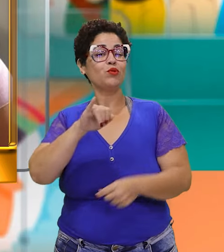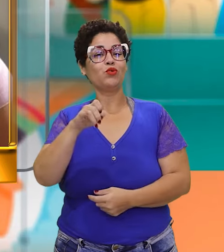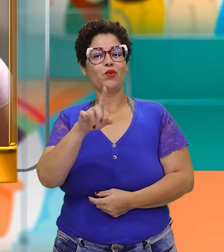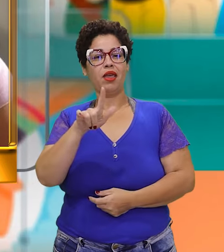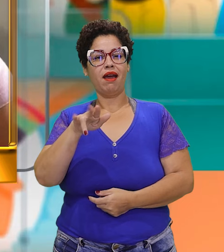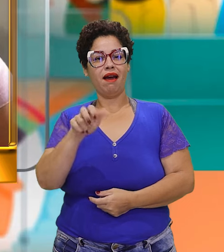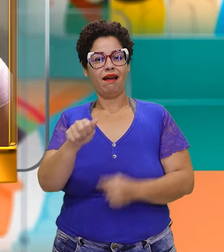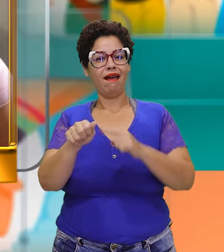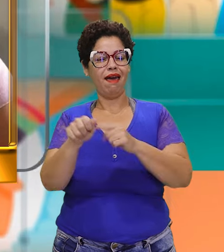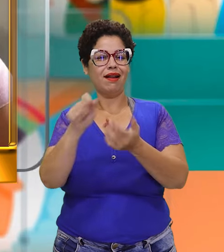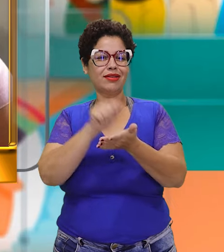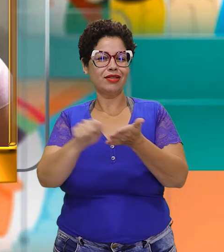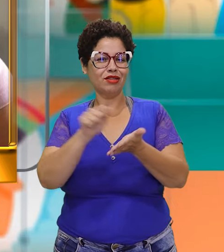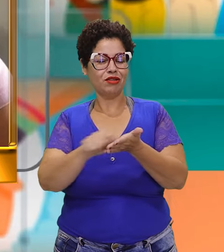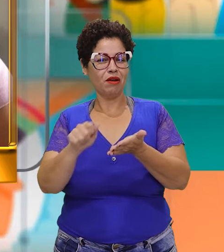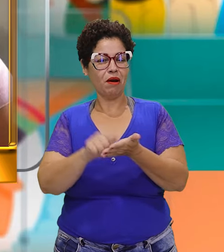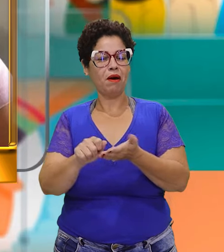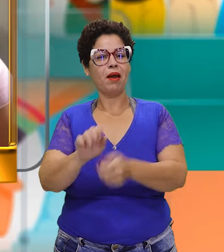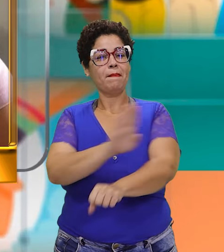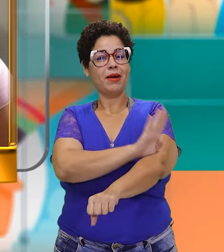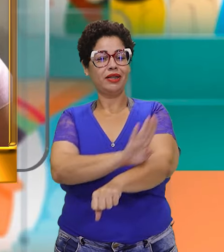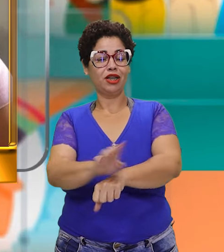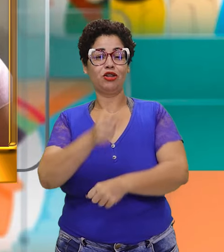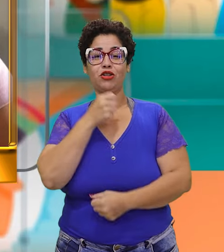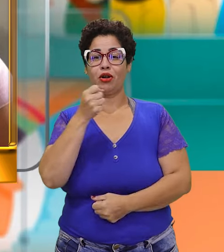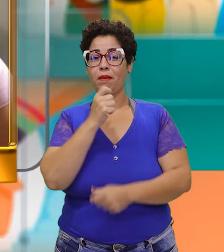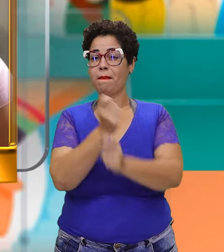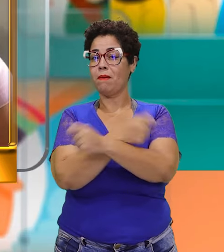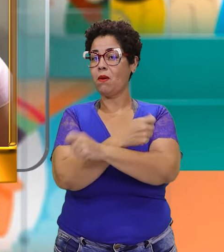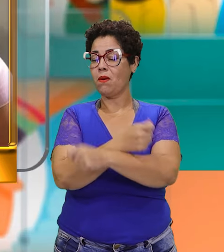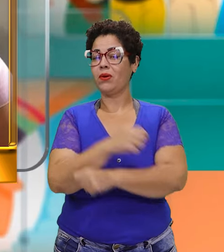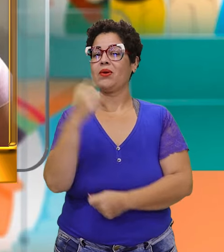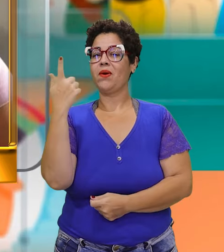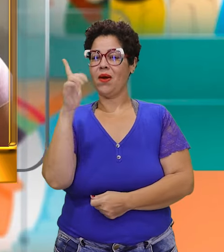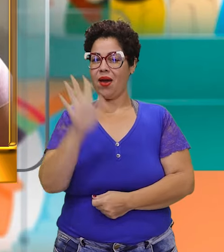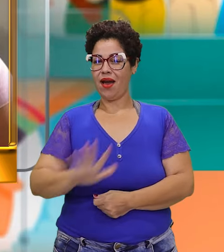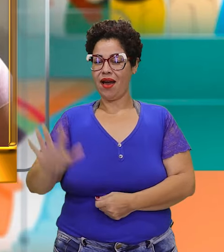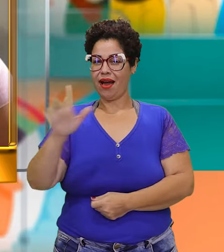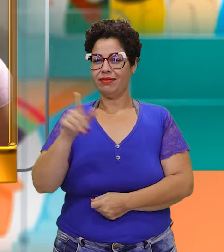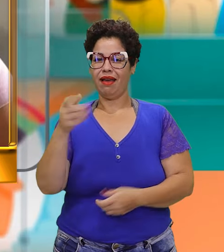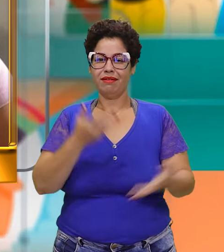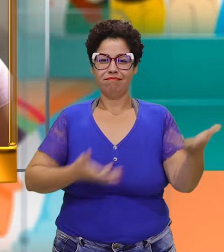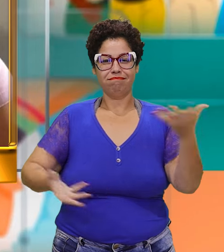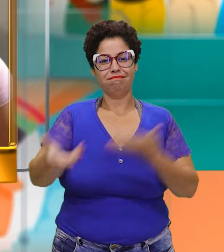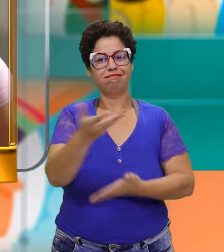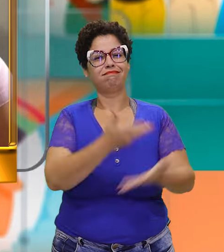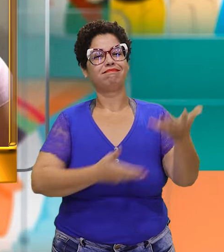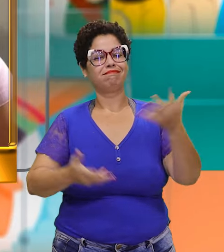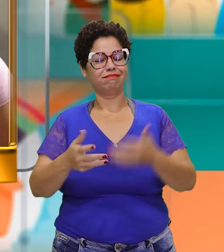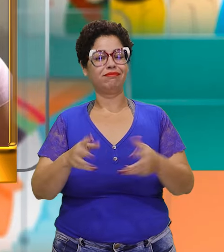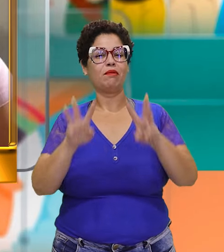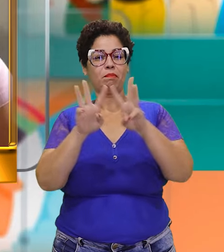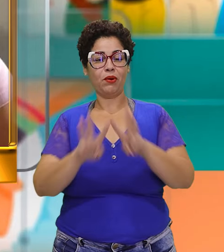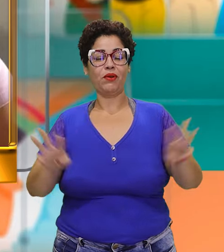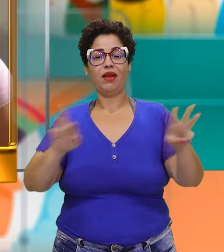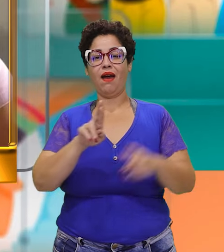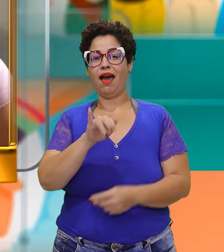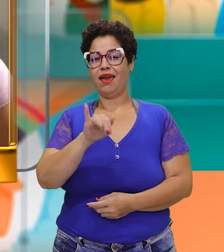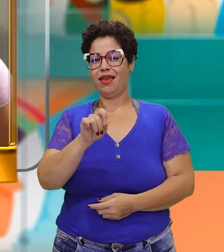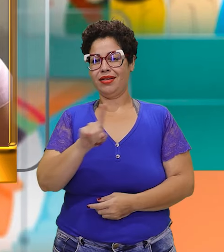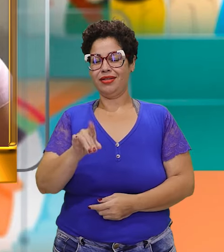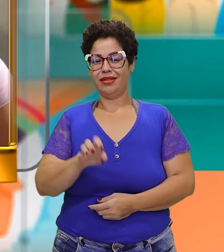Juliana é escritora, bacharel em jornalismo pela PUC Goiás, articulista pelo portal